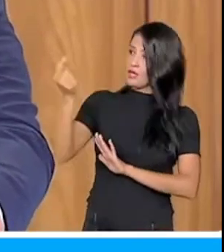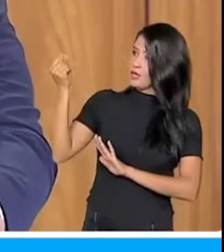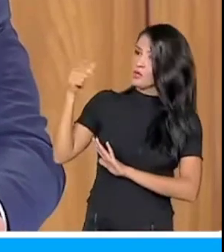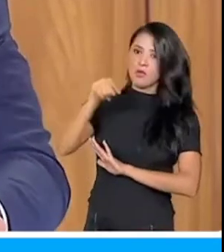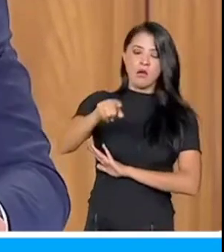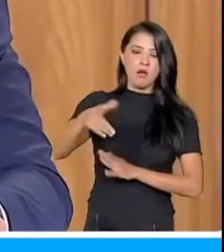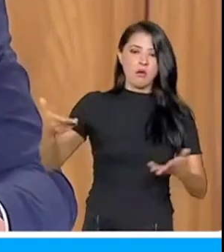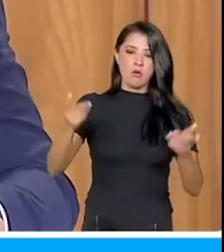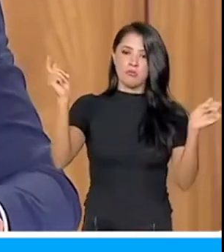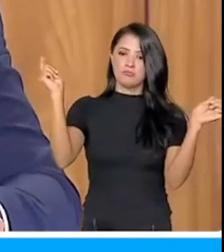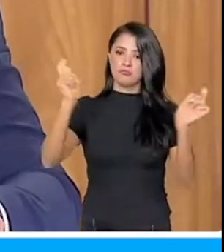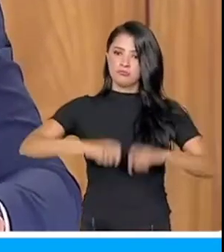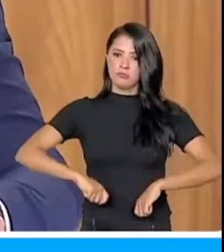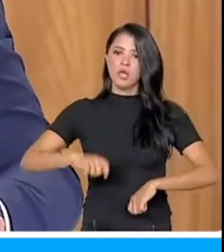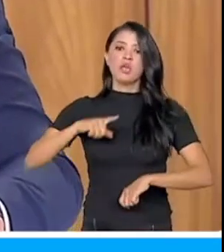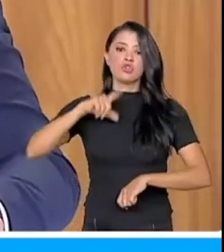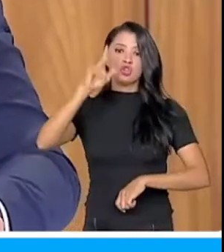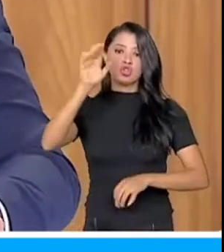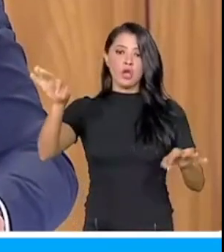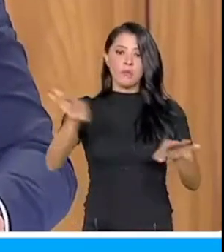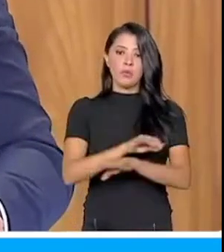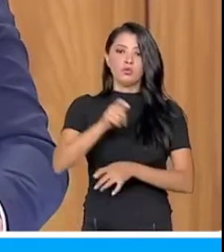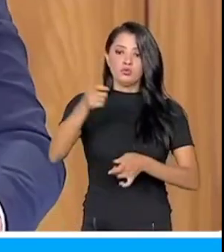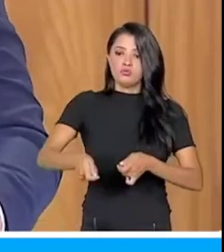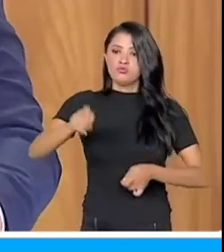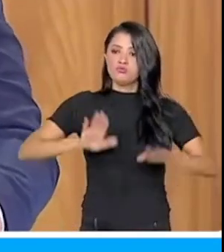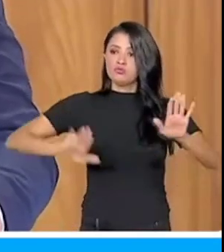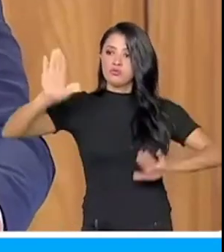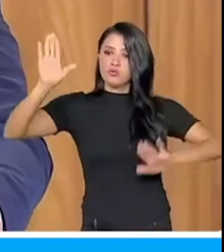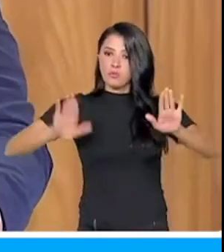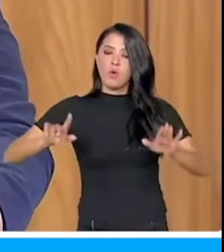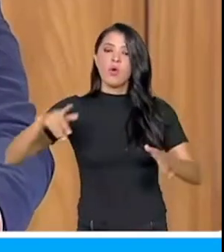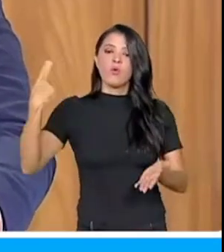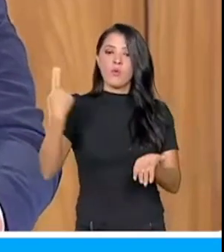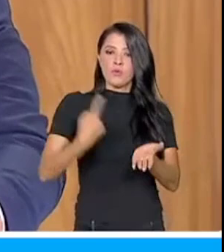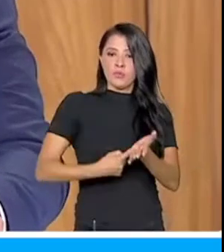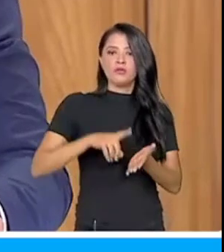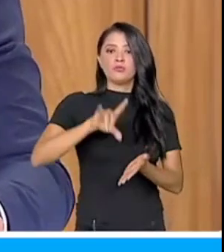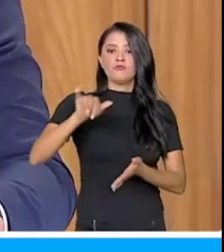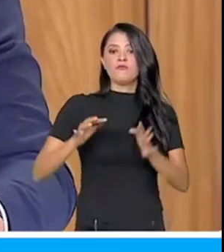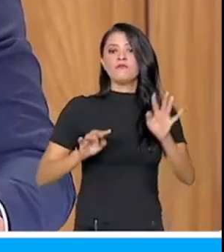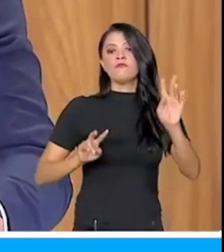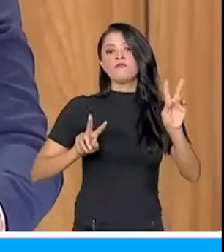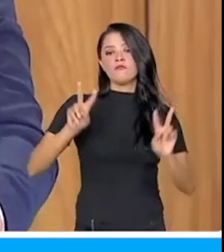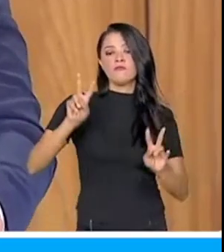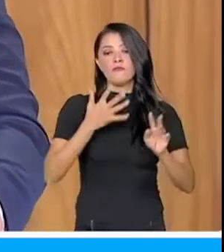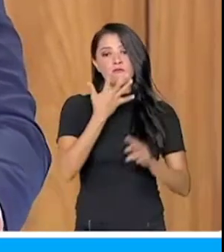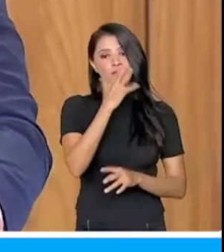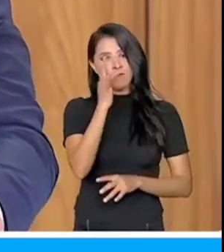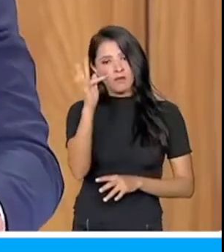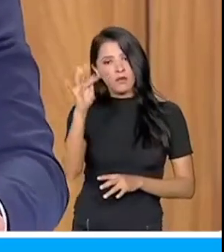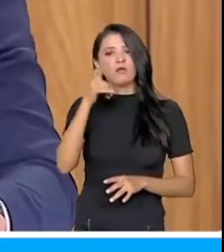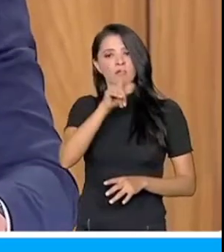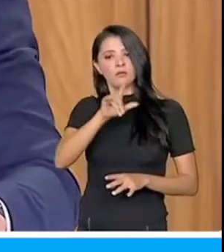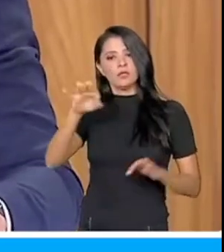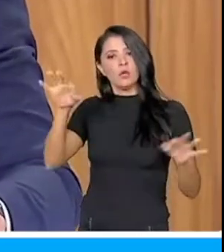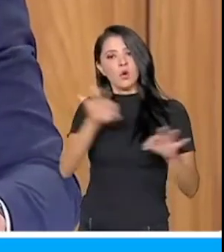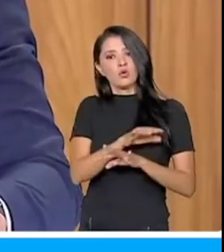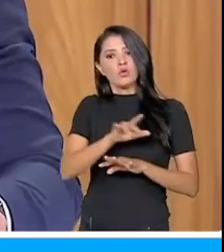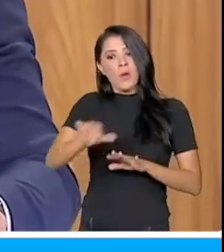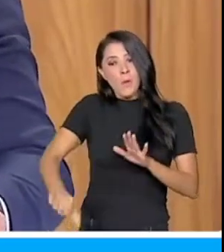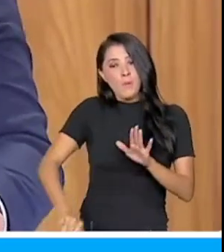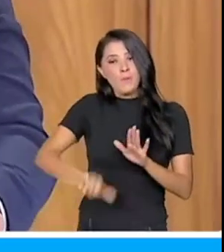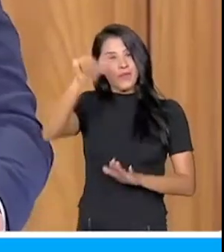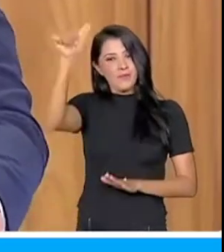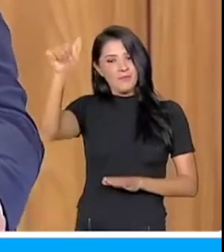sendo viabilizado. Estamos com um leilão marcado para fevereiro e vai ser um leilão bem sucedido. E aí nós vamos ter o primeiro trem de média velocidade